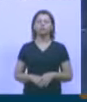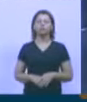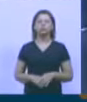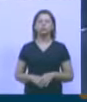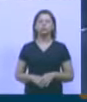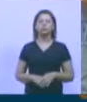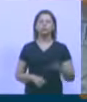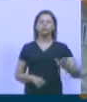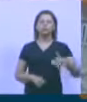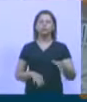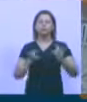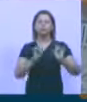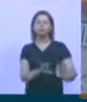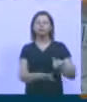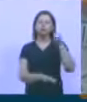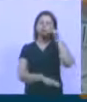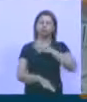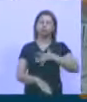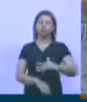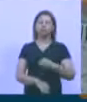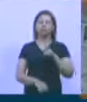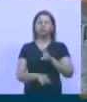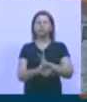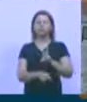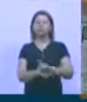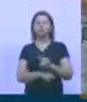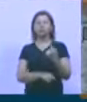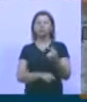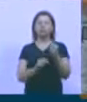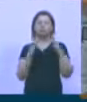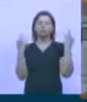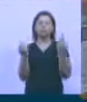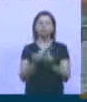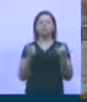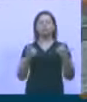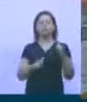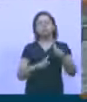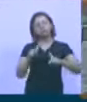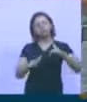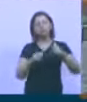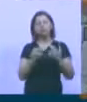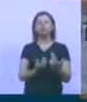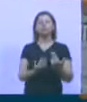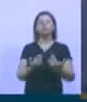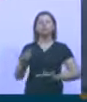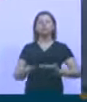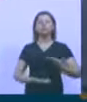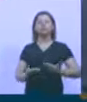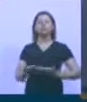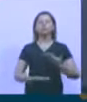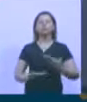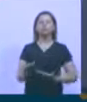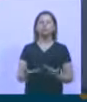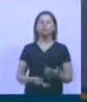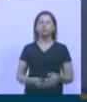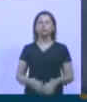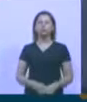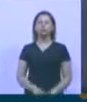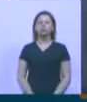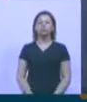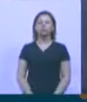maid. Então ela deixou a filha para ser cuidada por uma família onde ela havia trabalhado como uma doméstica. They were a good